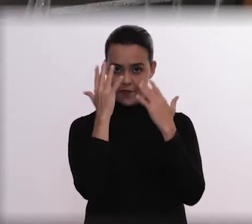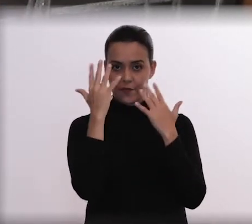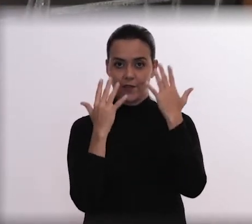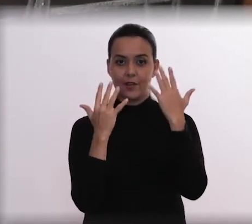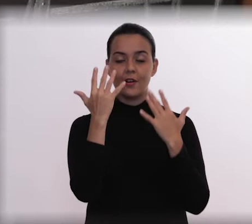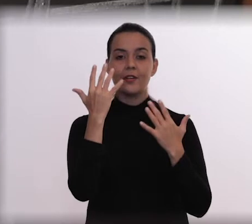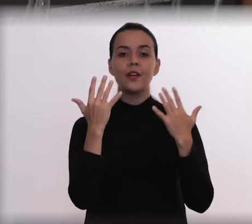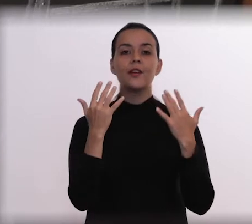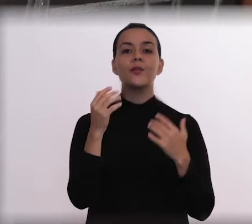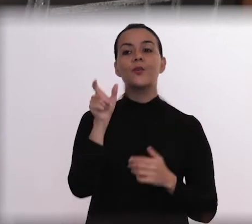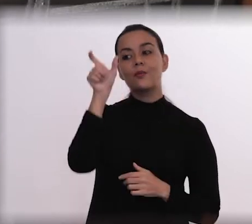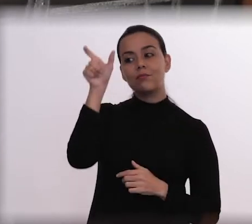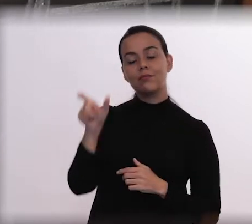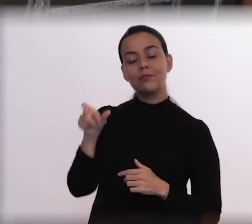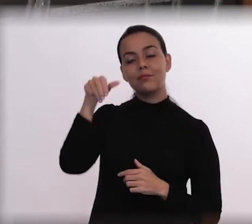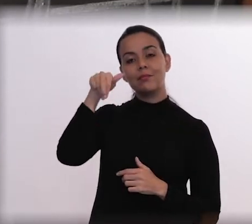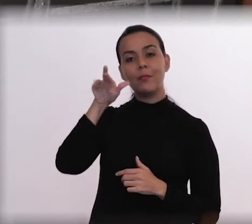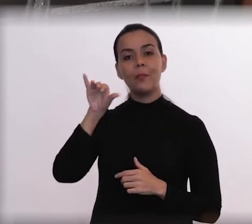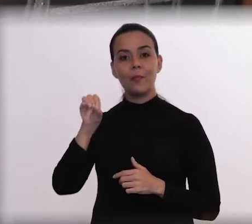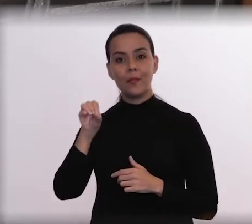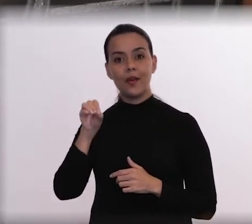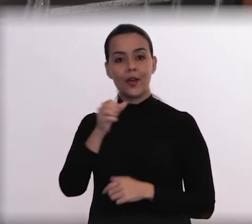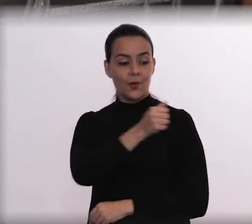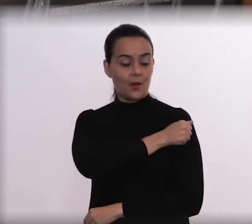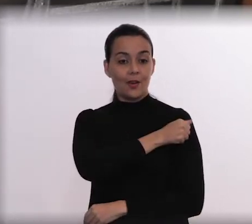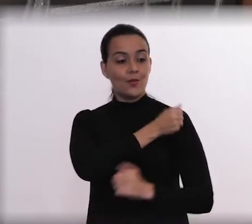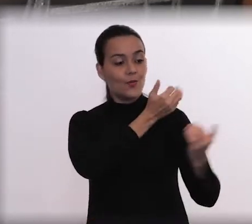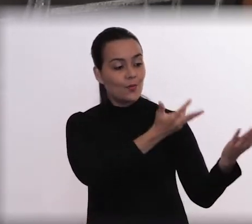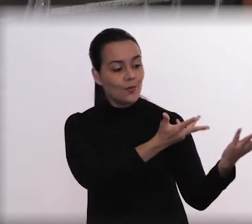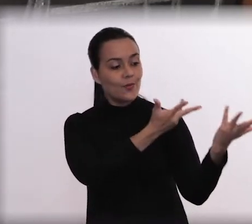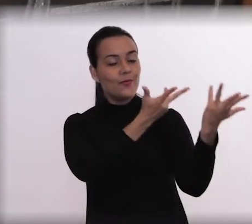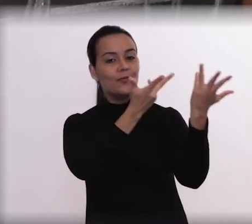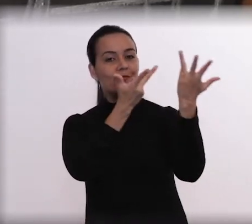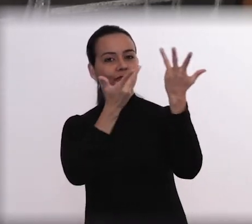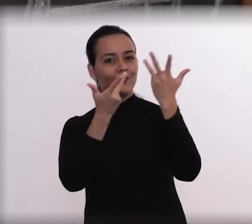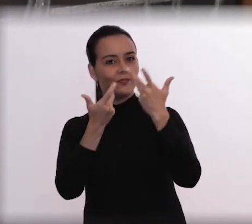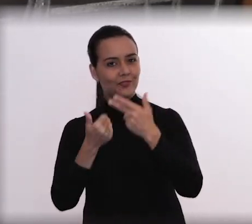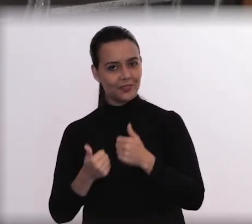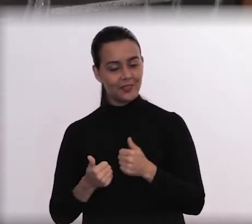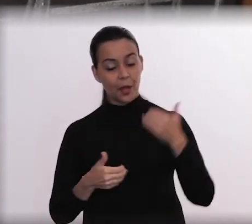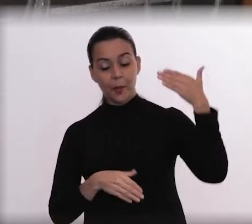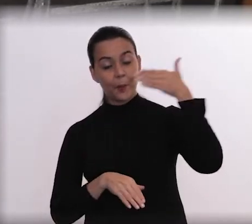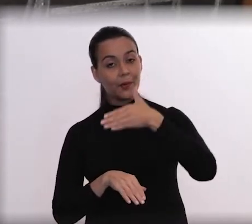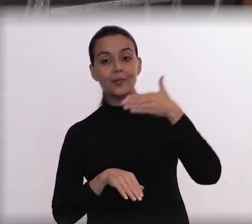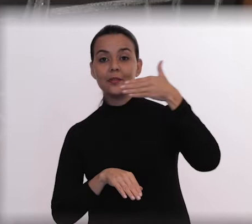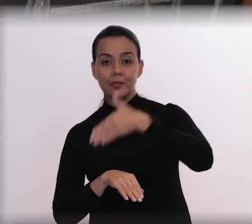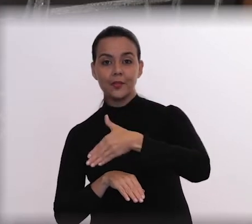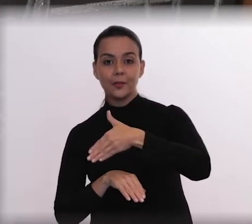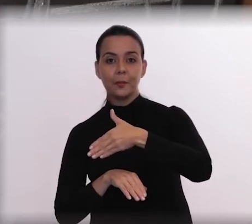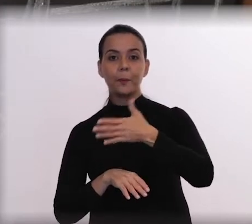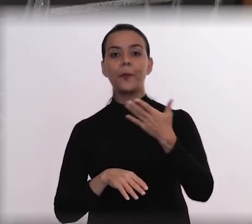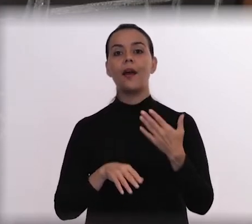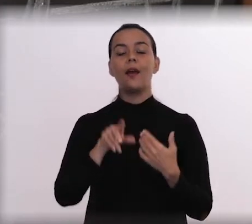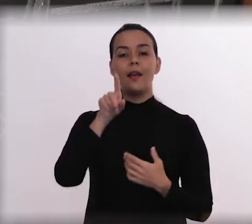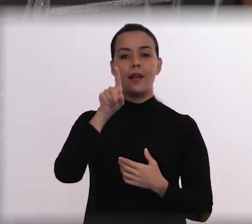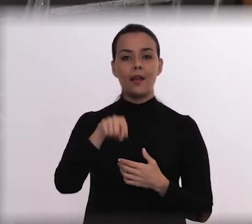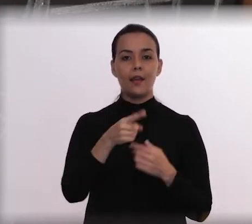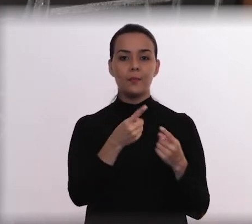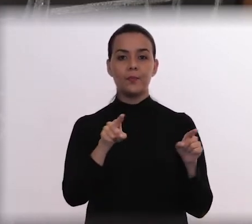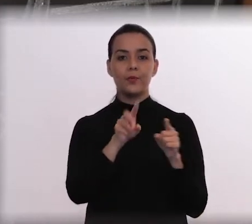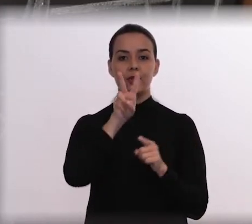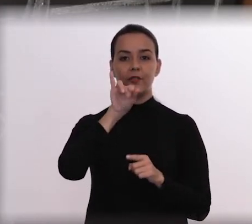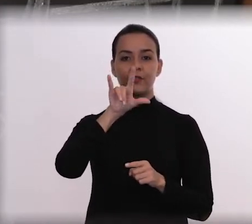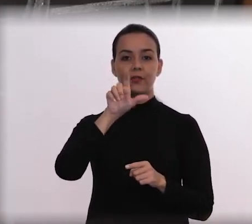de Andrade convida alunas dele para participarem de uma obra do Villa-Lobos, que era o